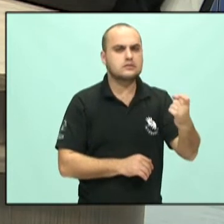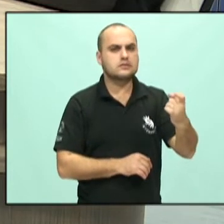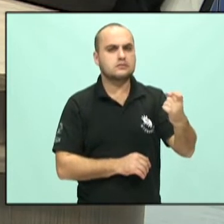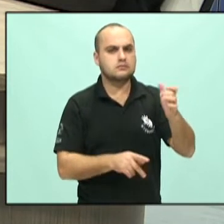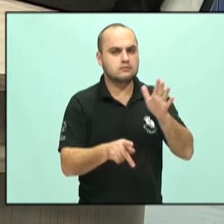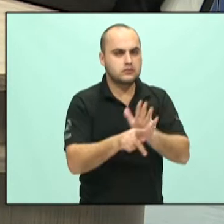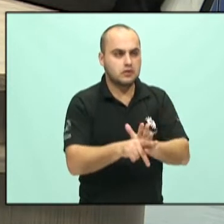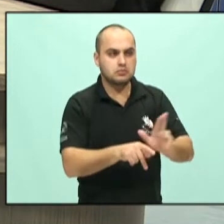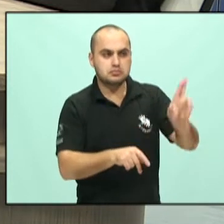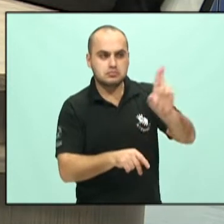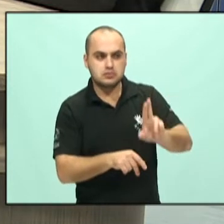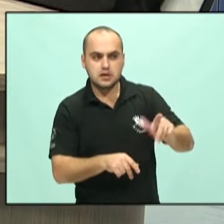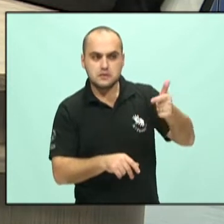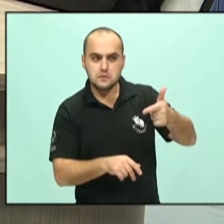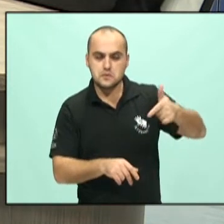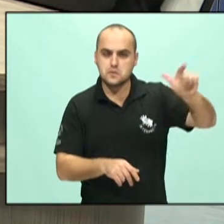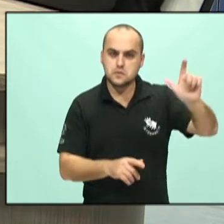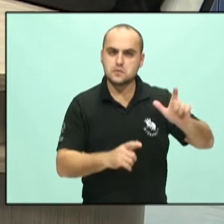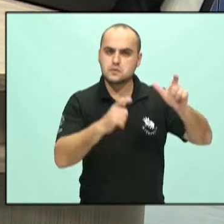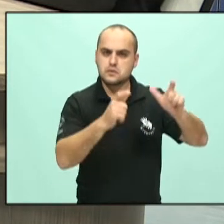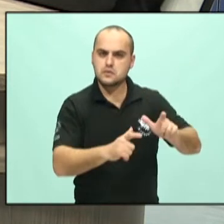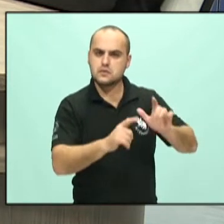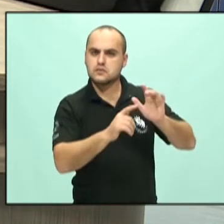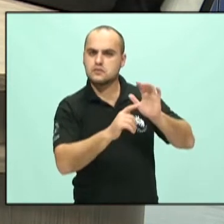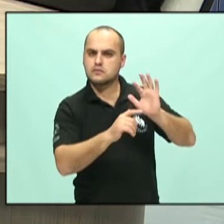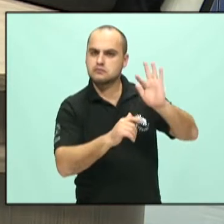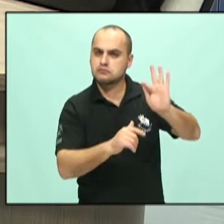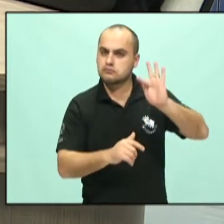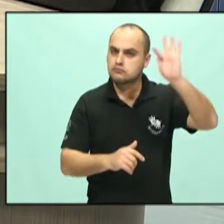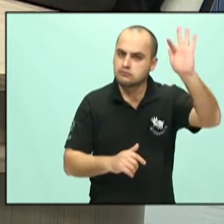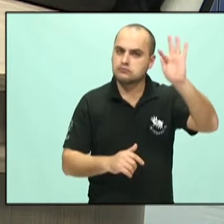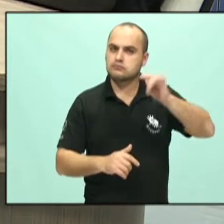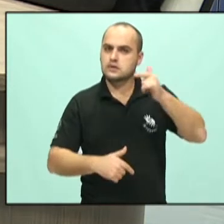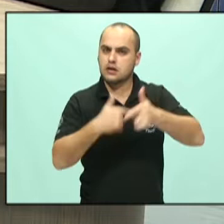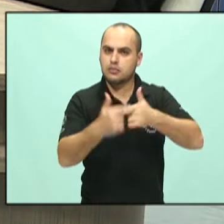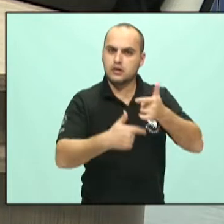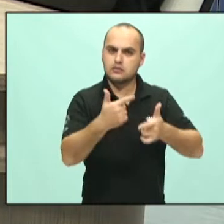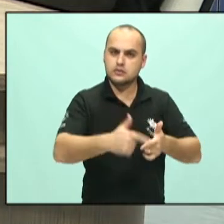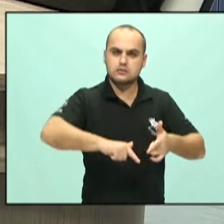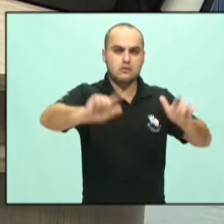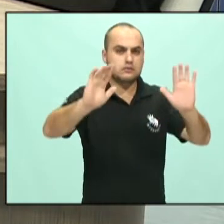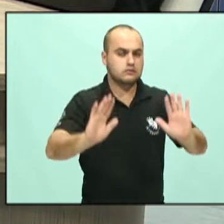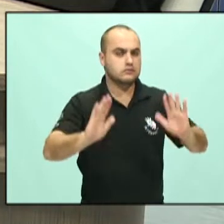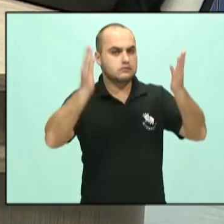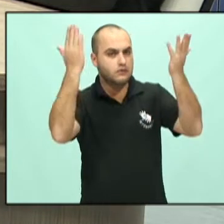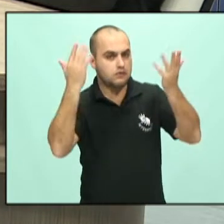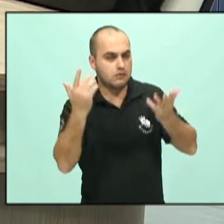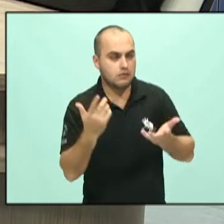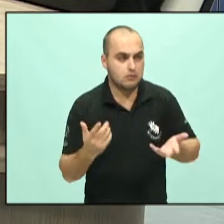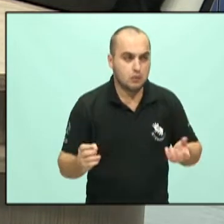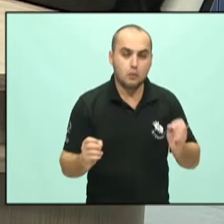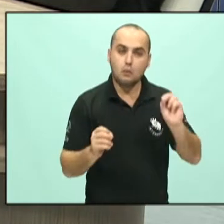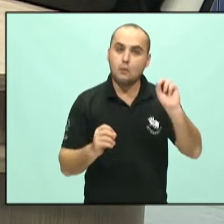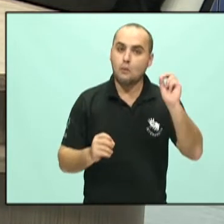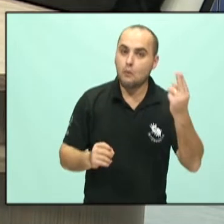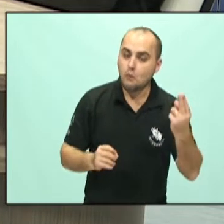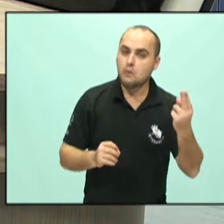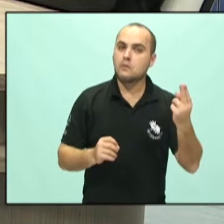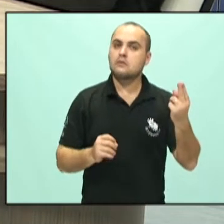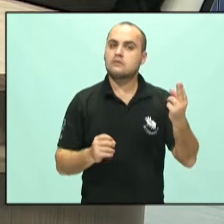replicar futuramente, colocar o trabalho de vocês em outros festivais ou até mesmo